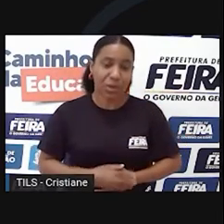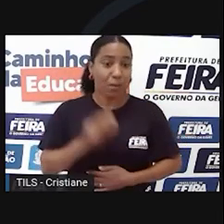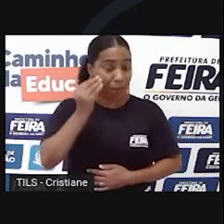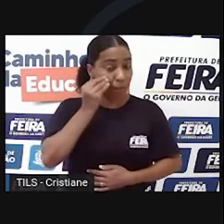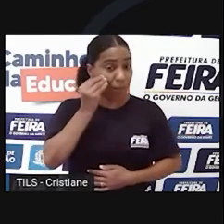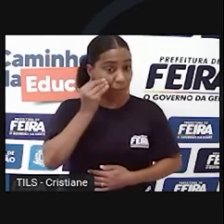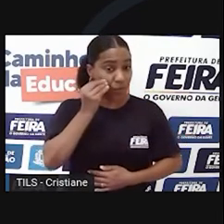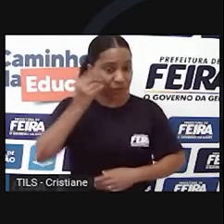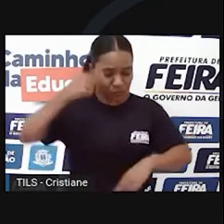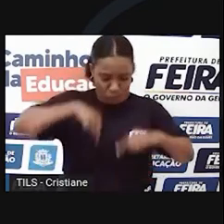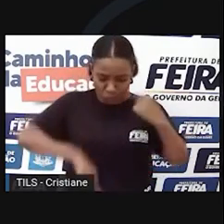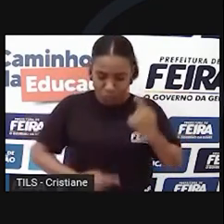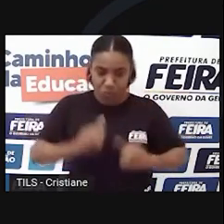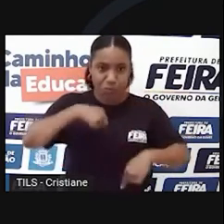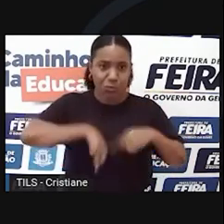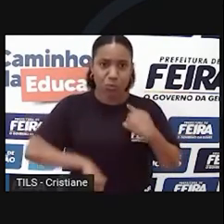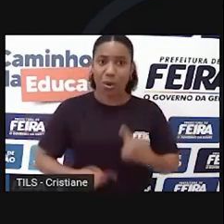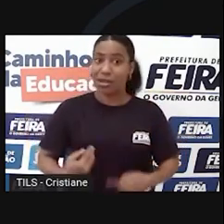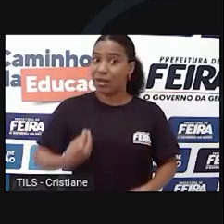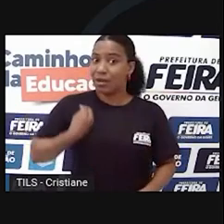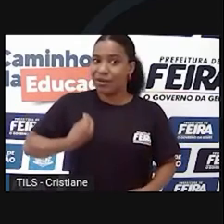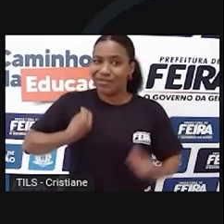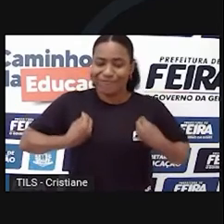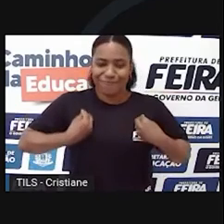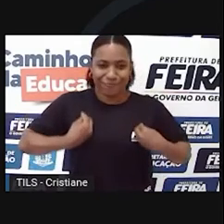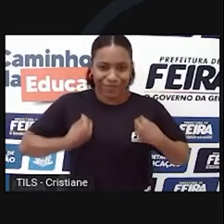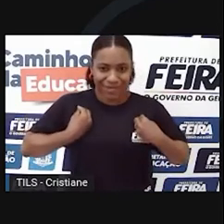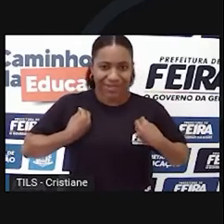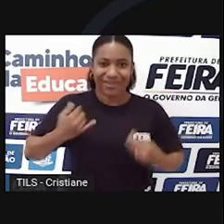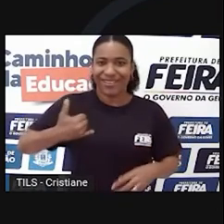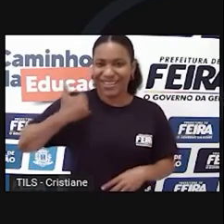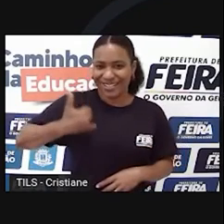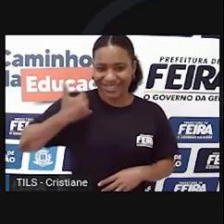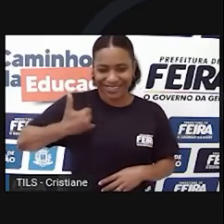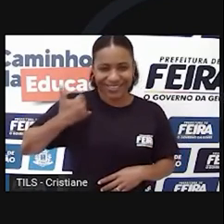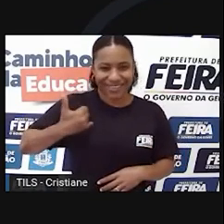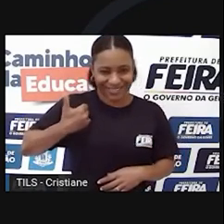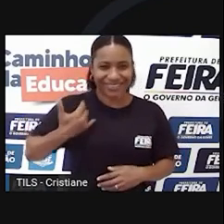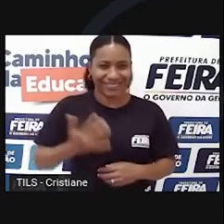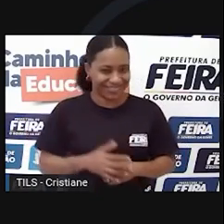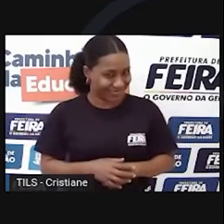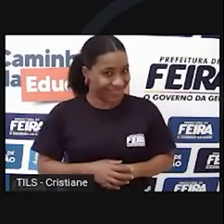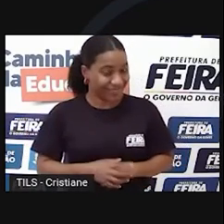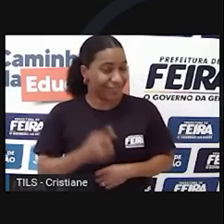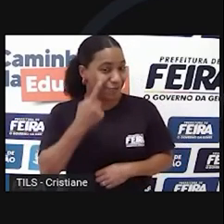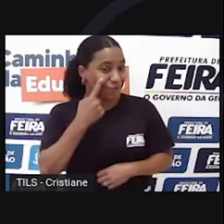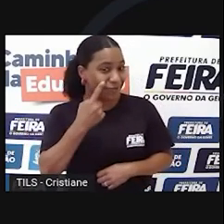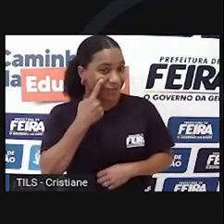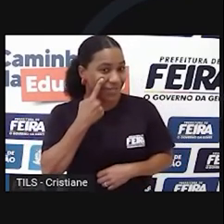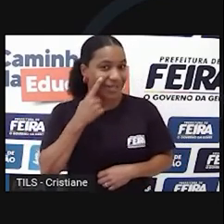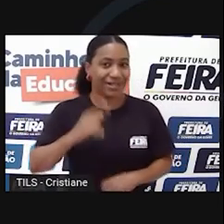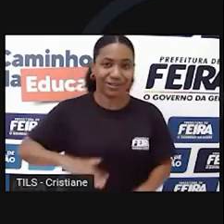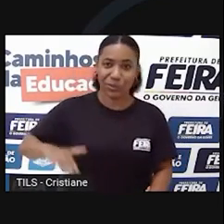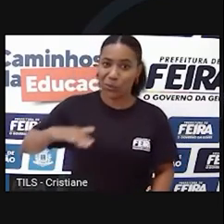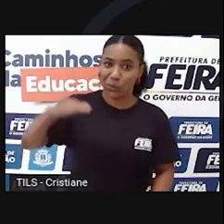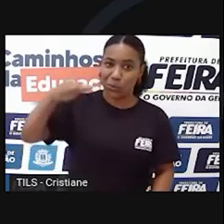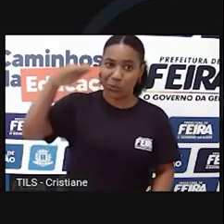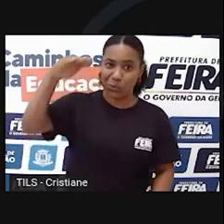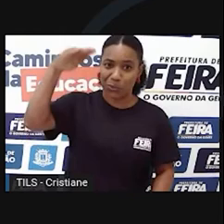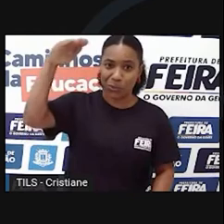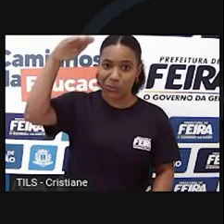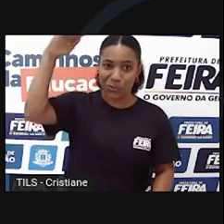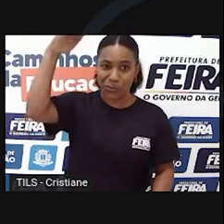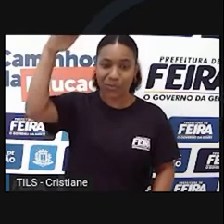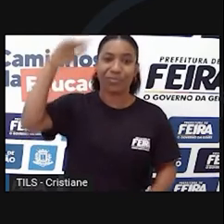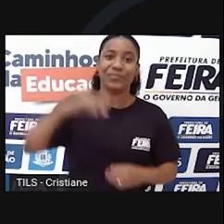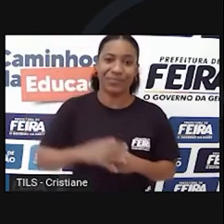um amadurecimento secundário do corpo. Tem aquela idade do estirão, aquele ano do estirão, em que a gente cresce muito, né? Toda calça vira calça capra imediatamente,